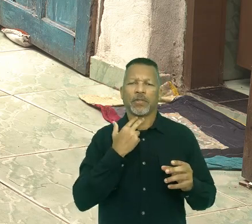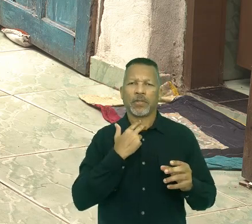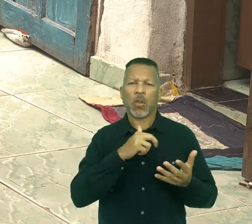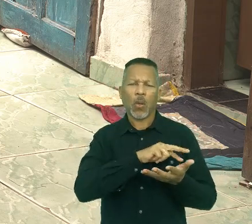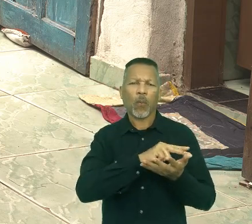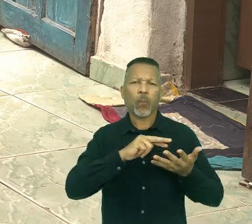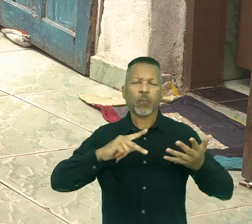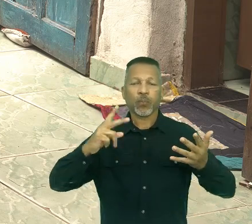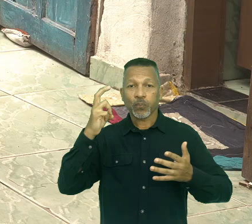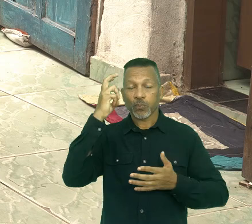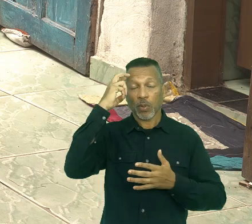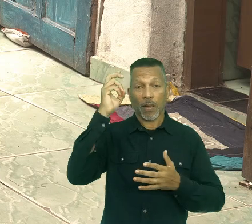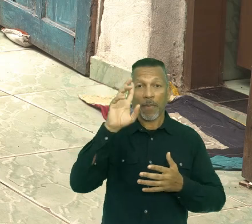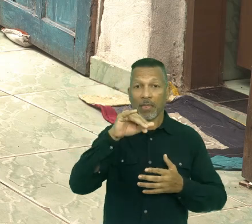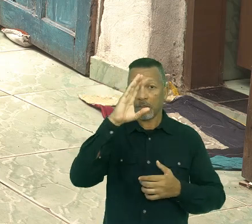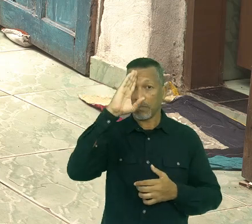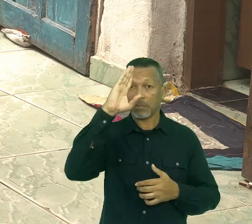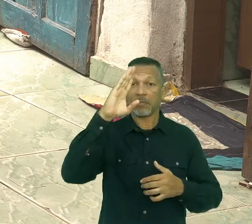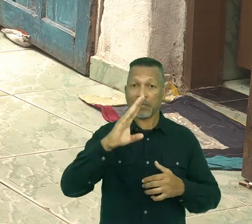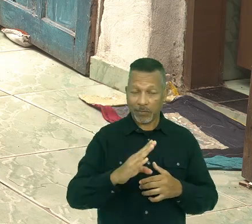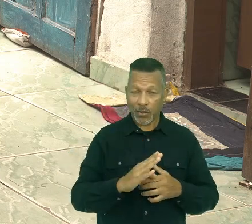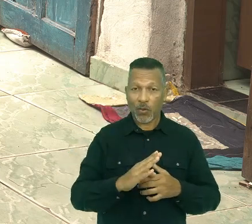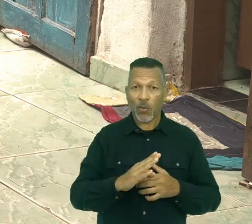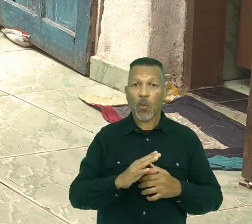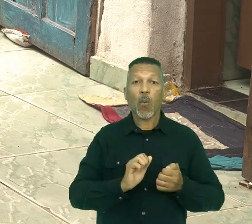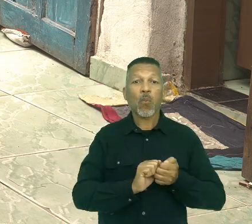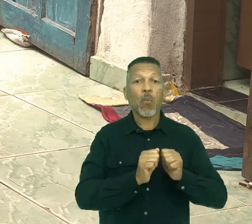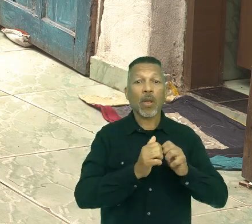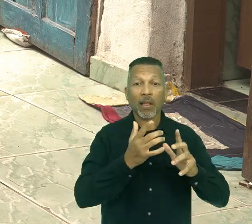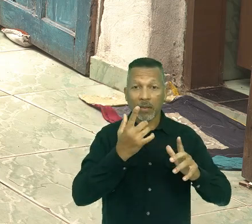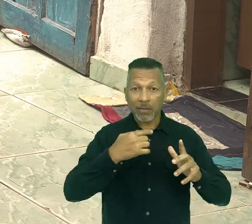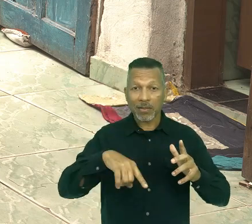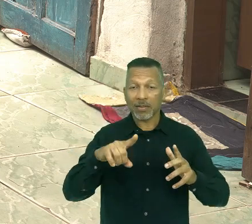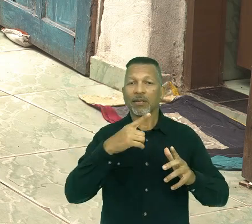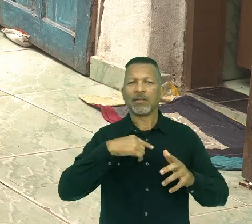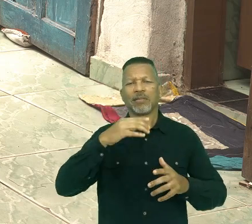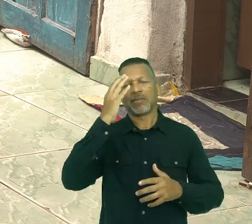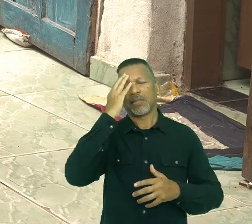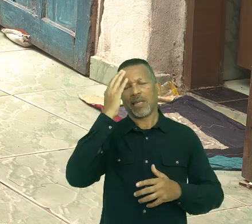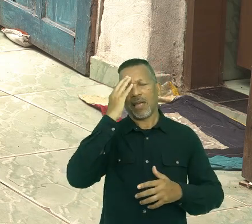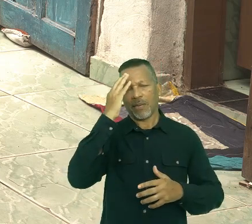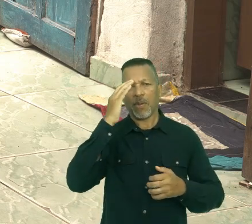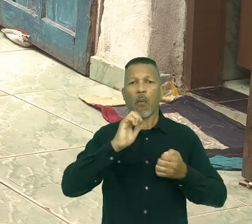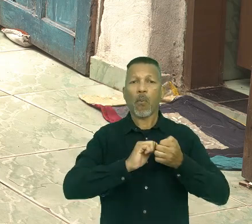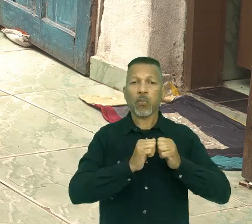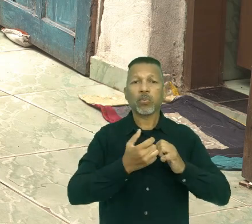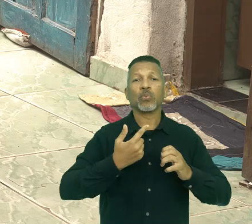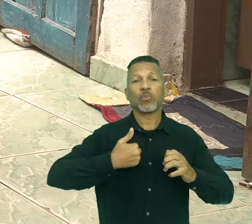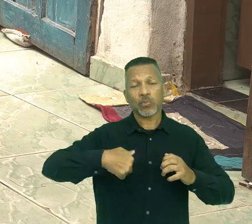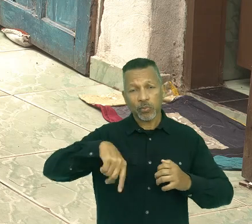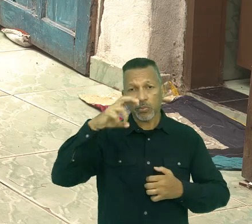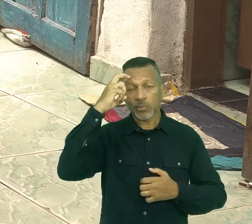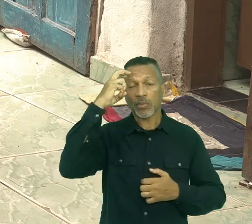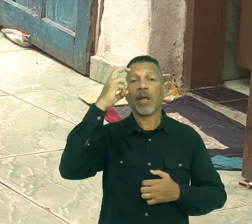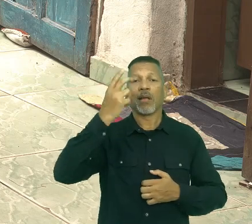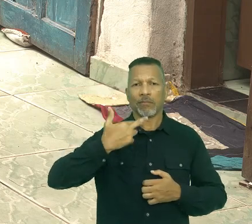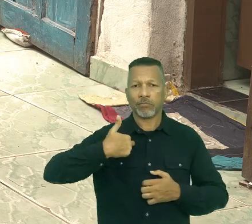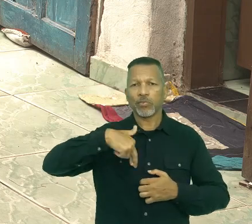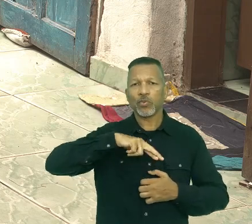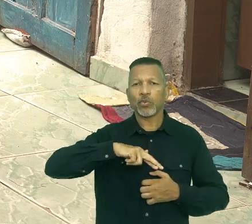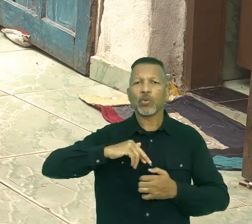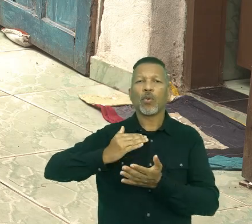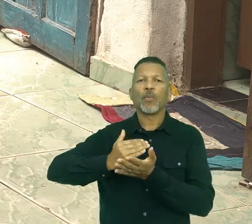várias culturas, mas principalmente o Congado, a gente sabe que é uma cultura religiosa, que começou